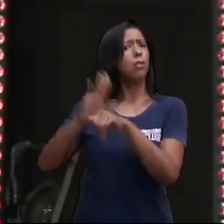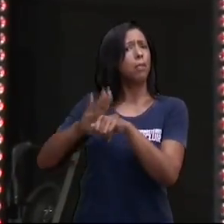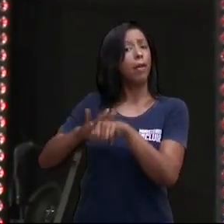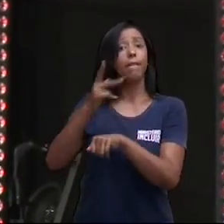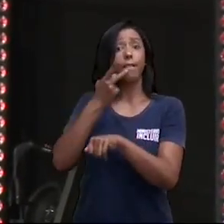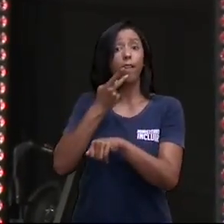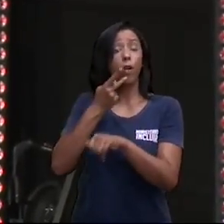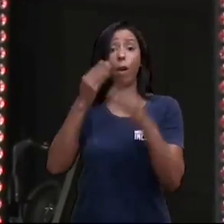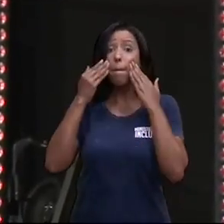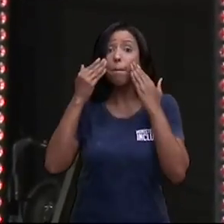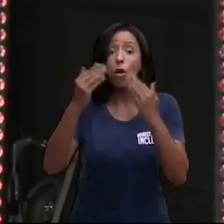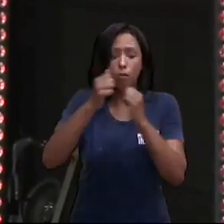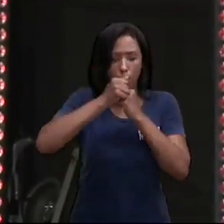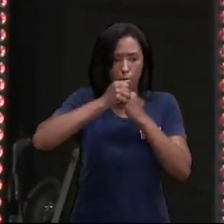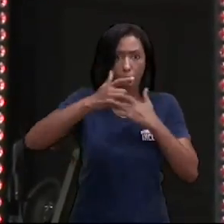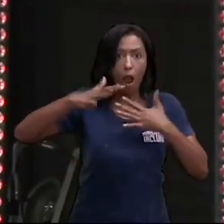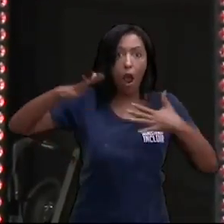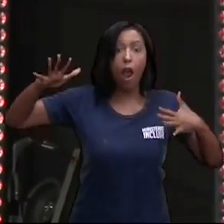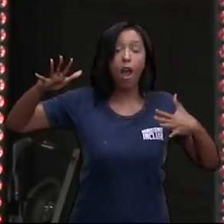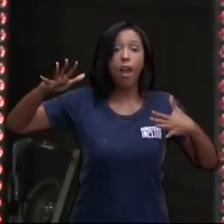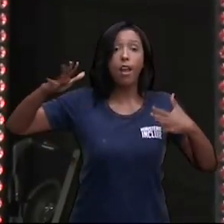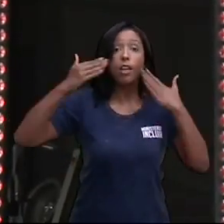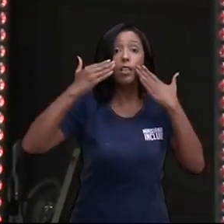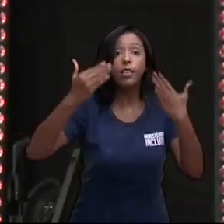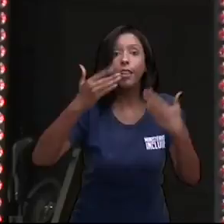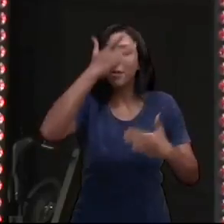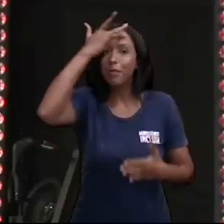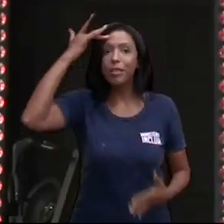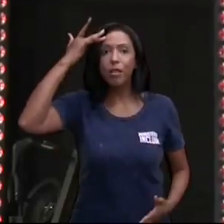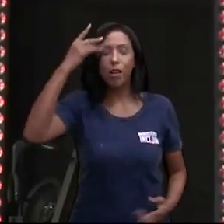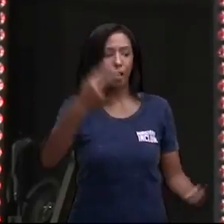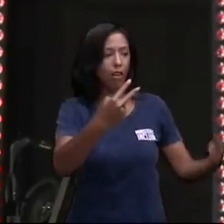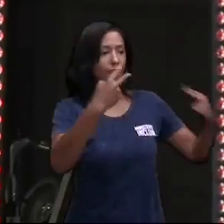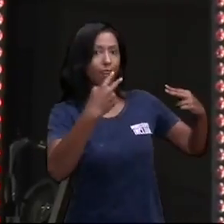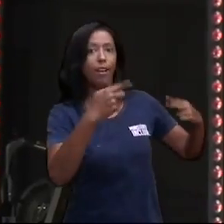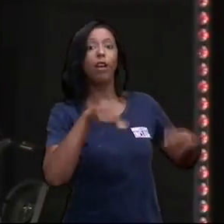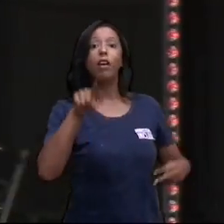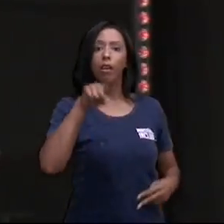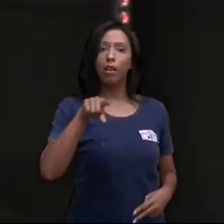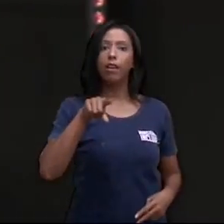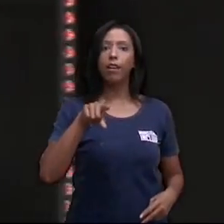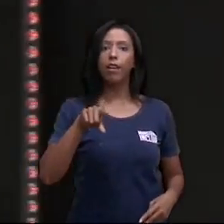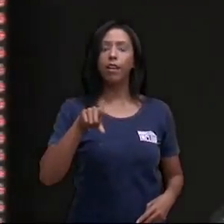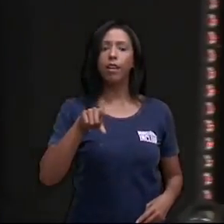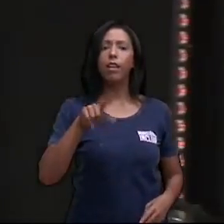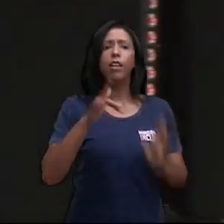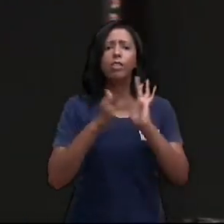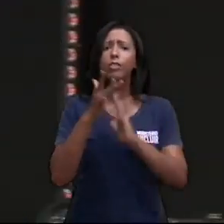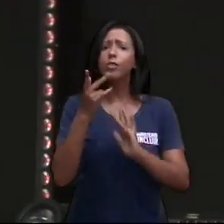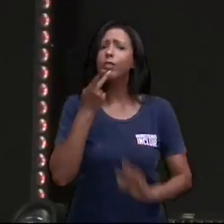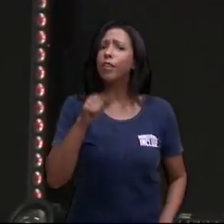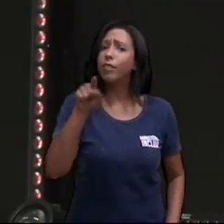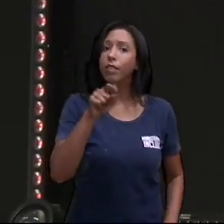resplandeça a vossa Luz Diante dos homens ou seja Cristo tá dizendo ó brilha